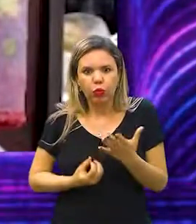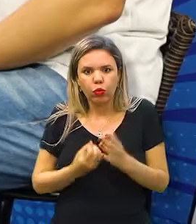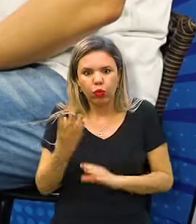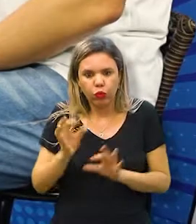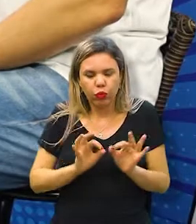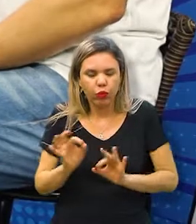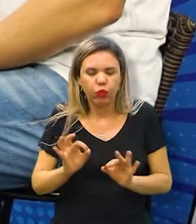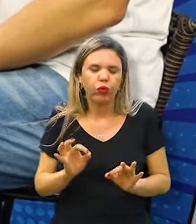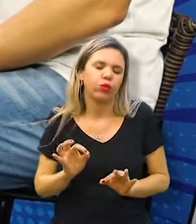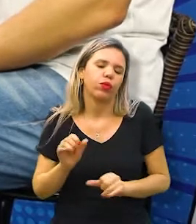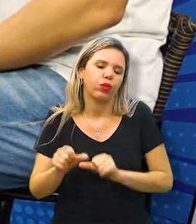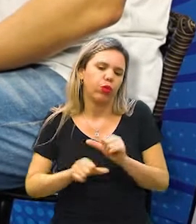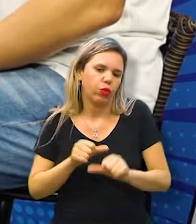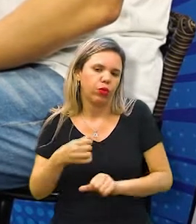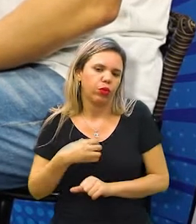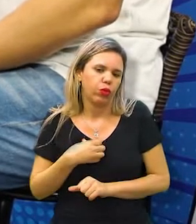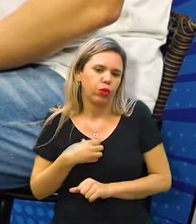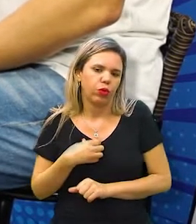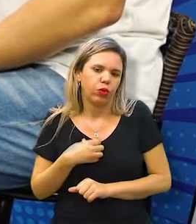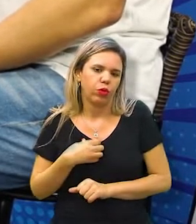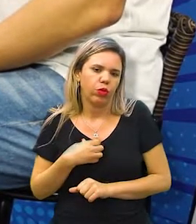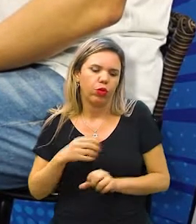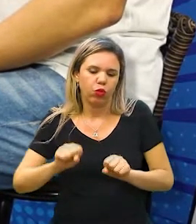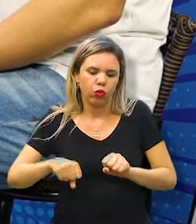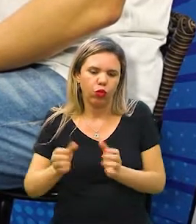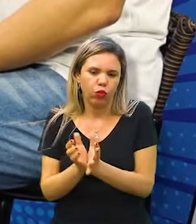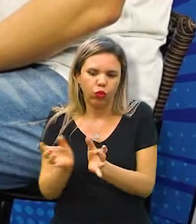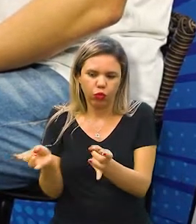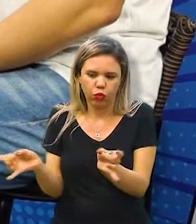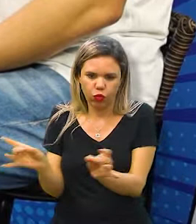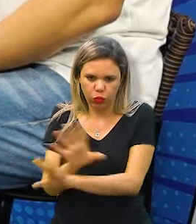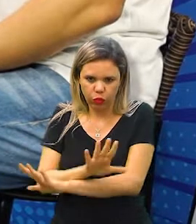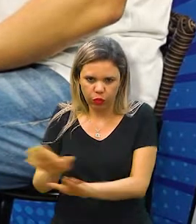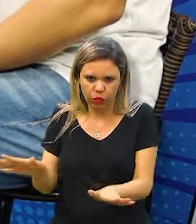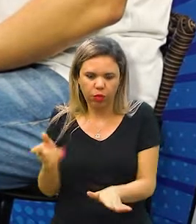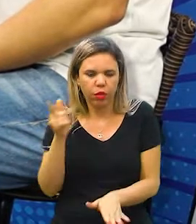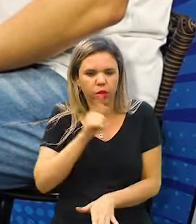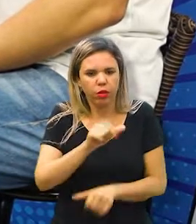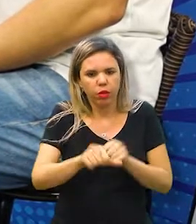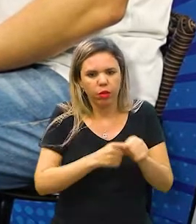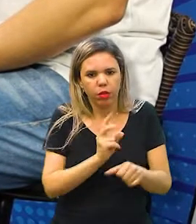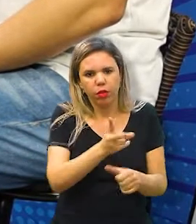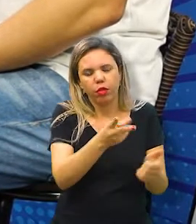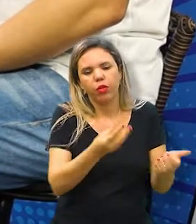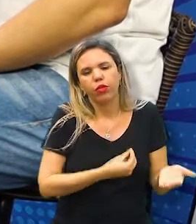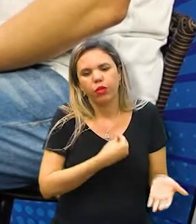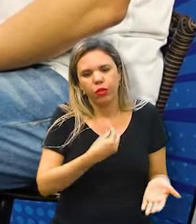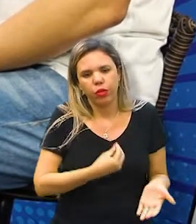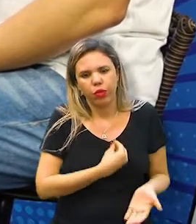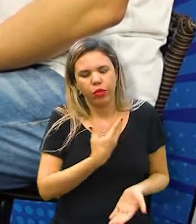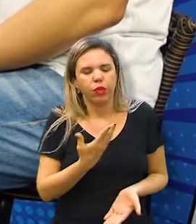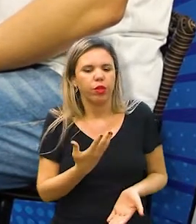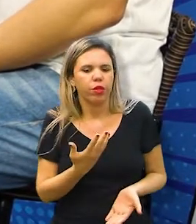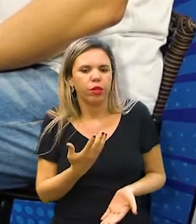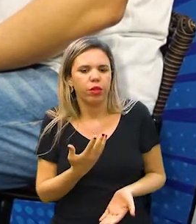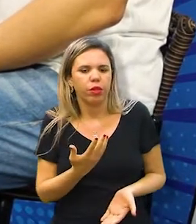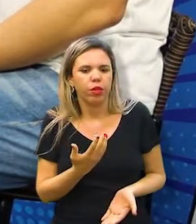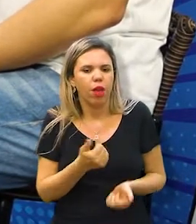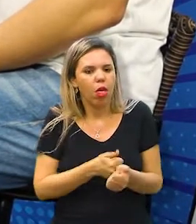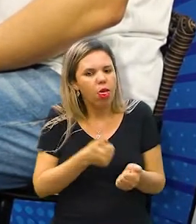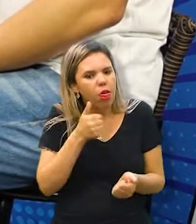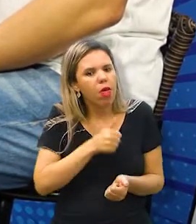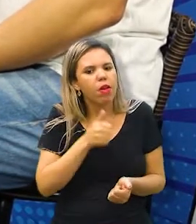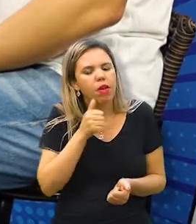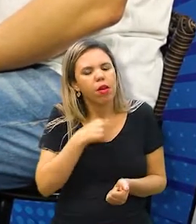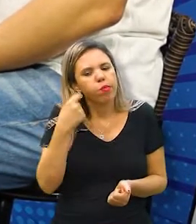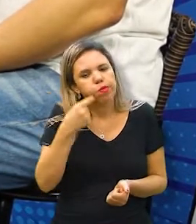uma situação para que assim, o Aranhas Motoclube deixe de existir e ele consiga seguir essa vida atrás